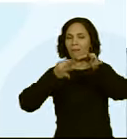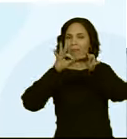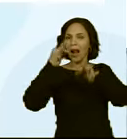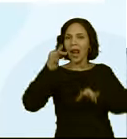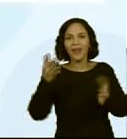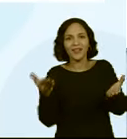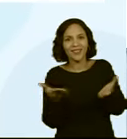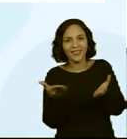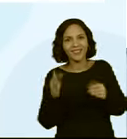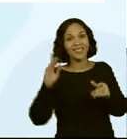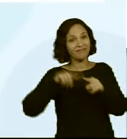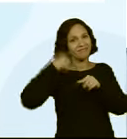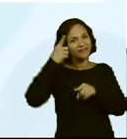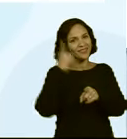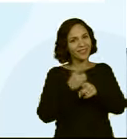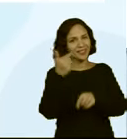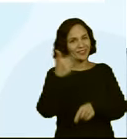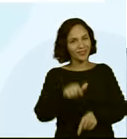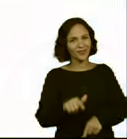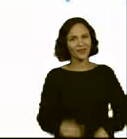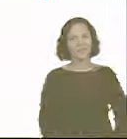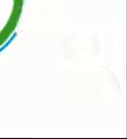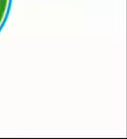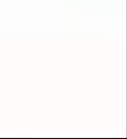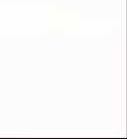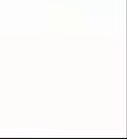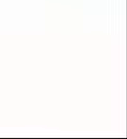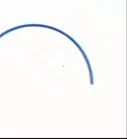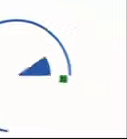bastante hoje e até a próxima